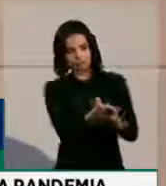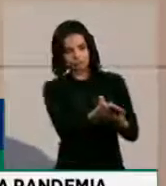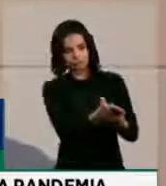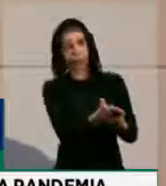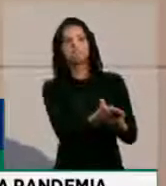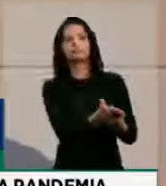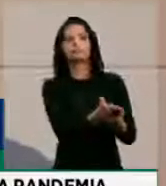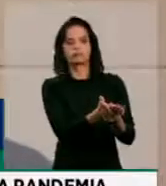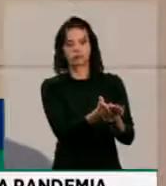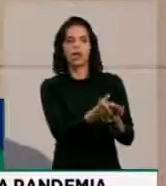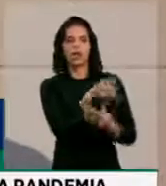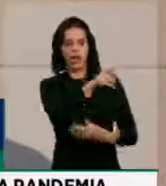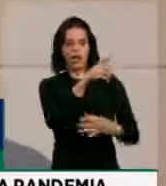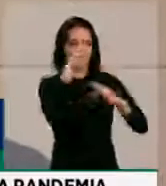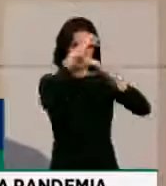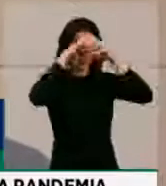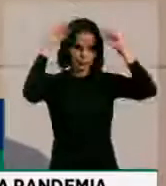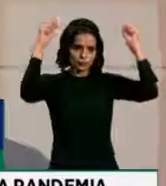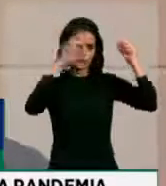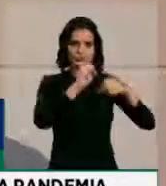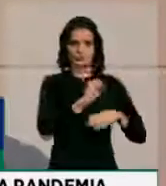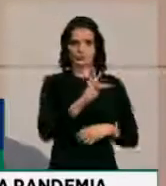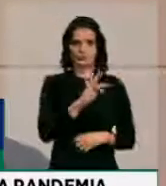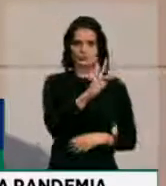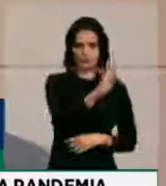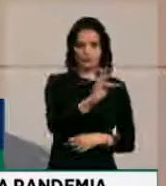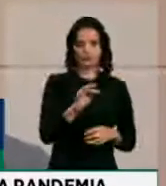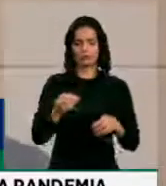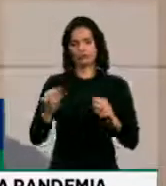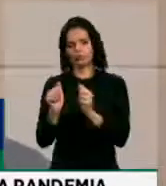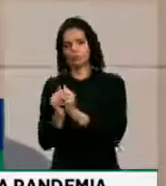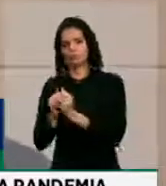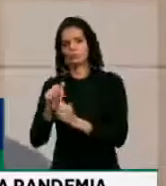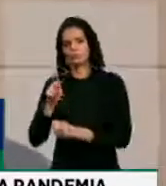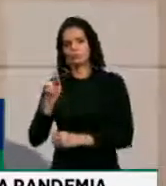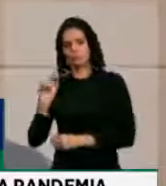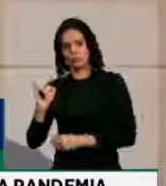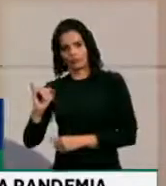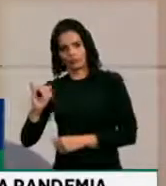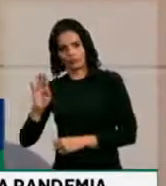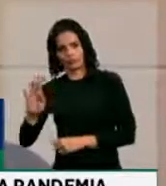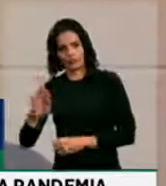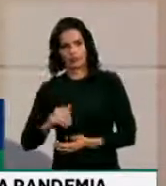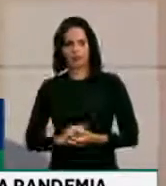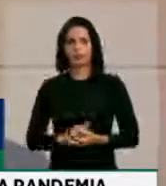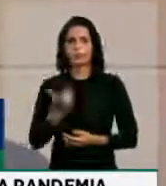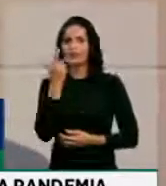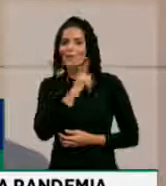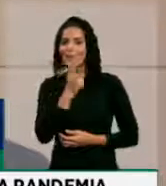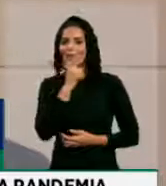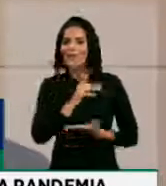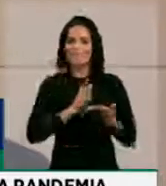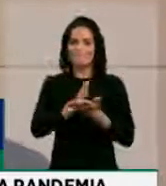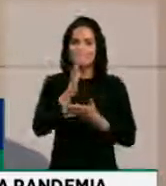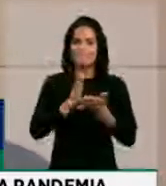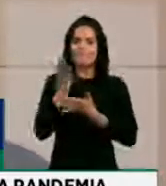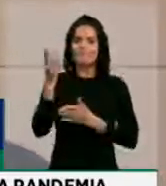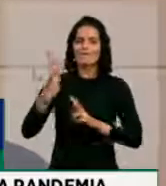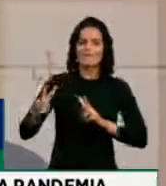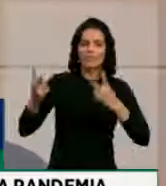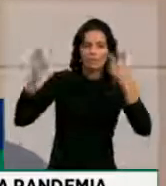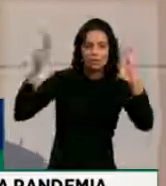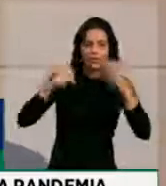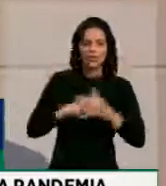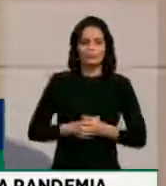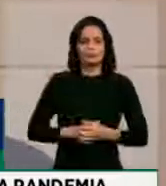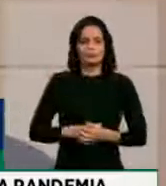levaram ao Supremo ao lado da PIB, e são várias as vitórias nessa decisão liminar. Primeiro, o